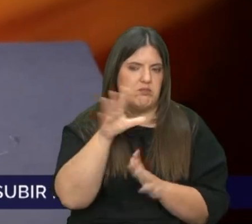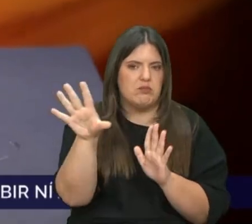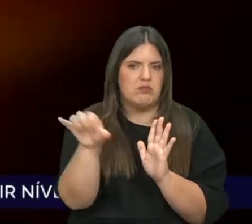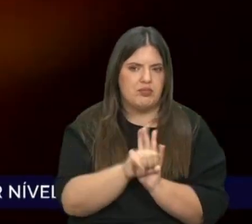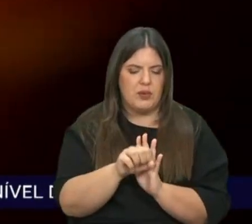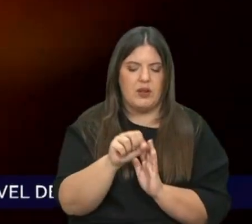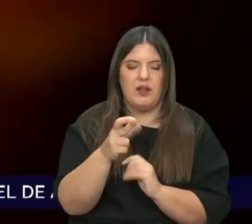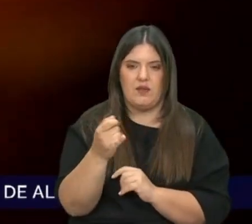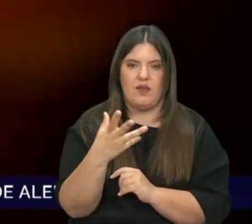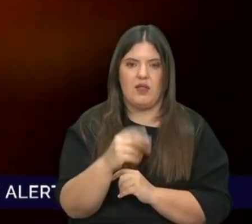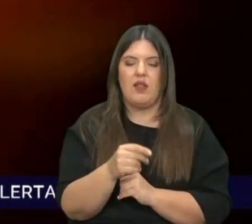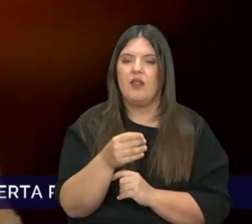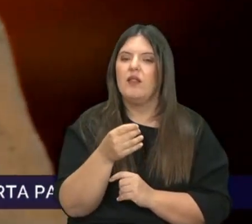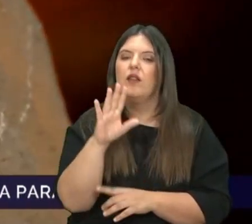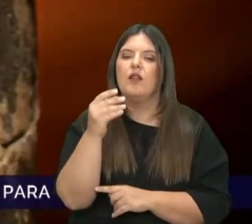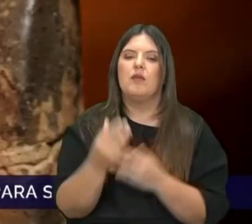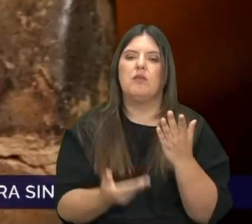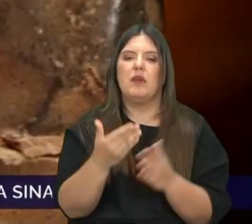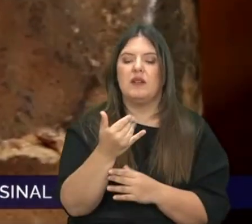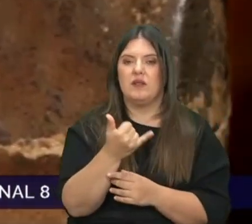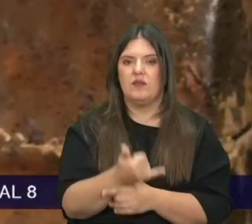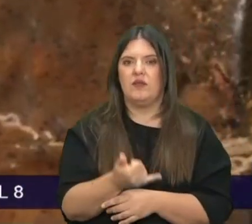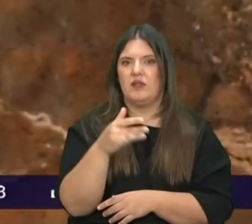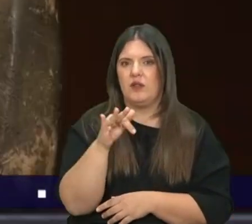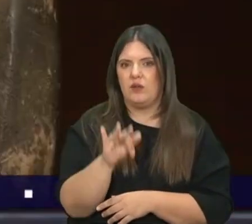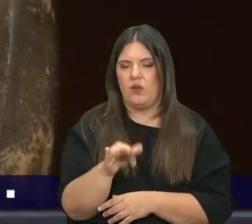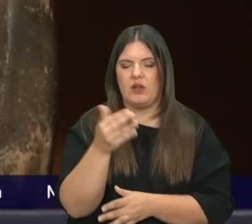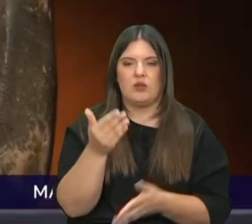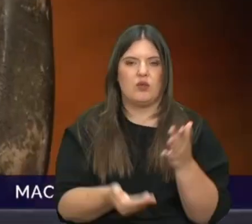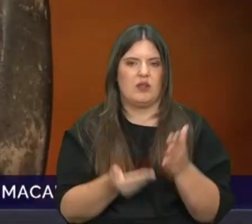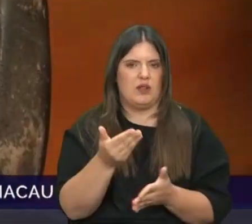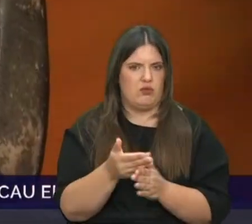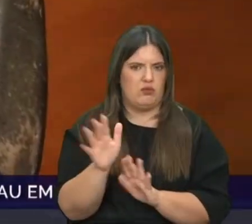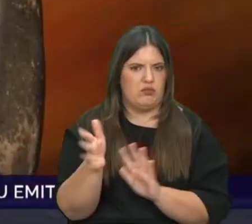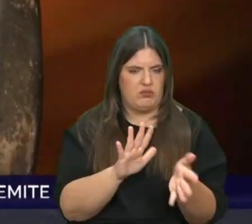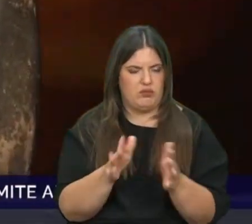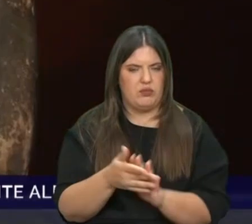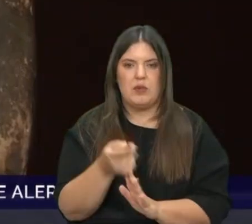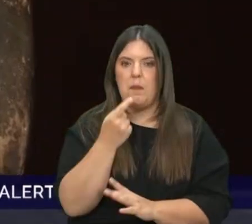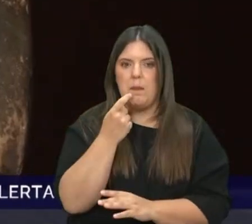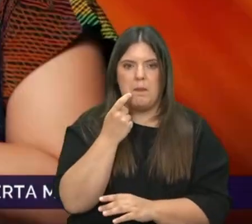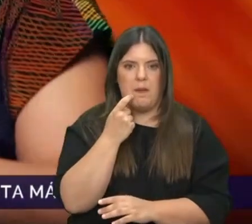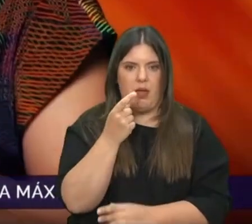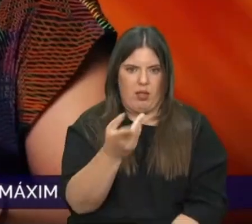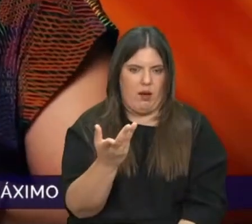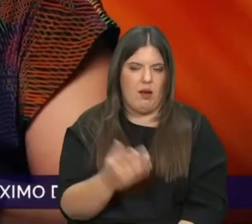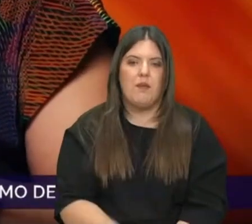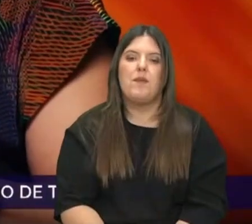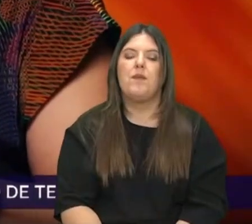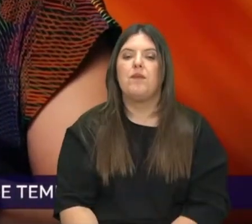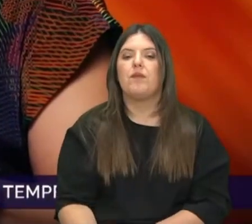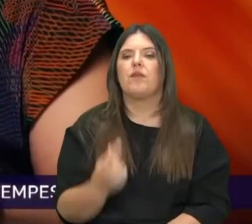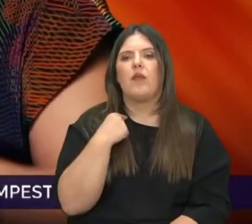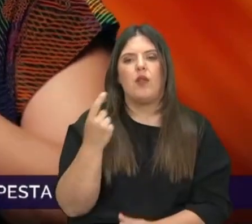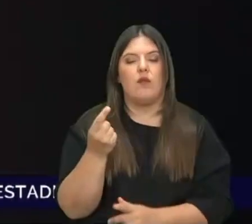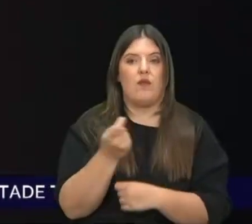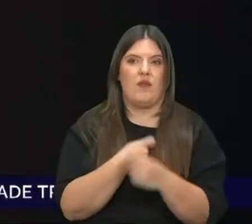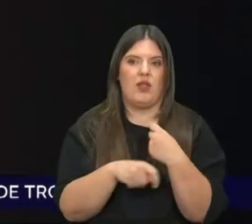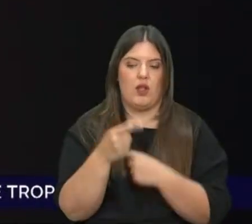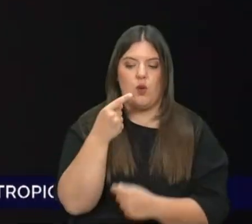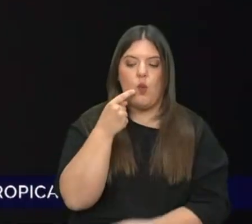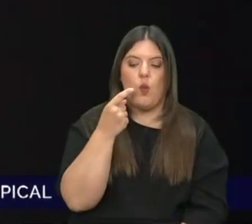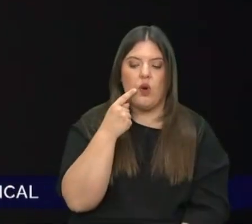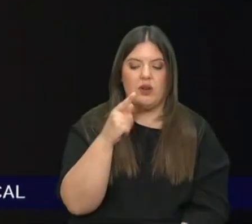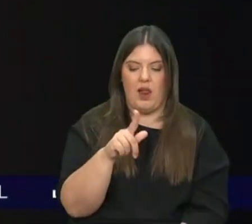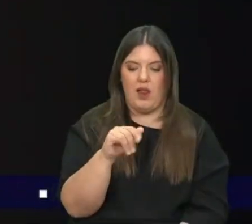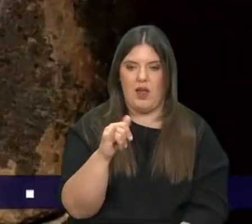falar de um maior meteorito que pesa cerca de 24 kg. É isto que nós estamos aqui a ver. E foi então leiloado na quarta-feira.